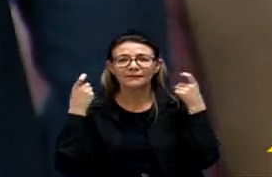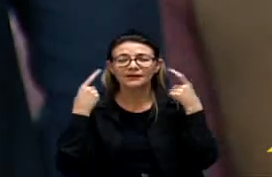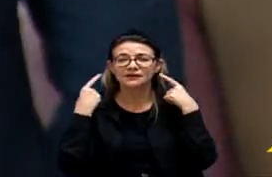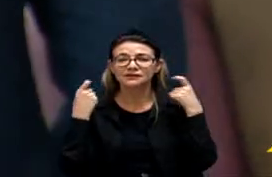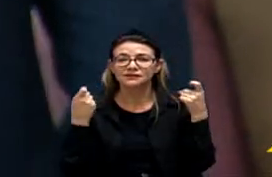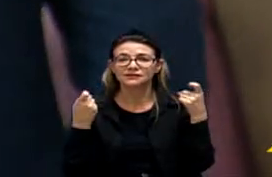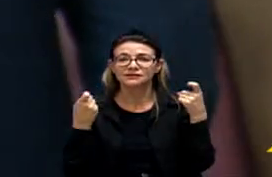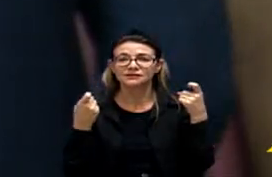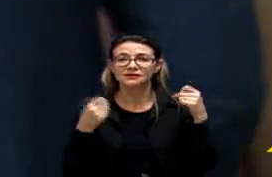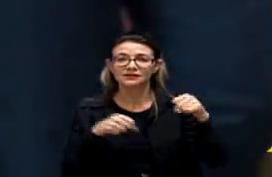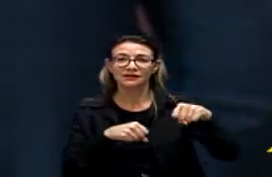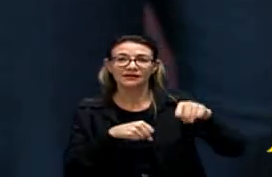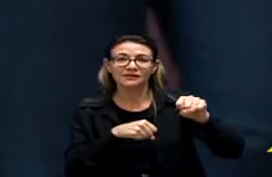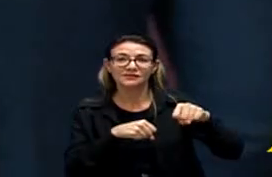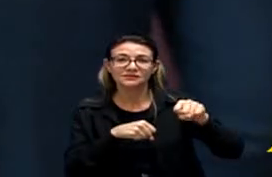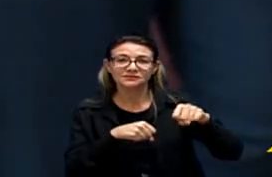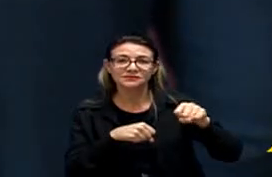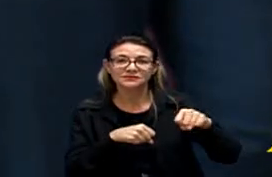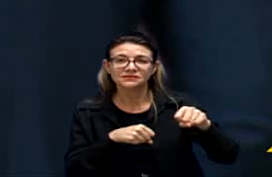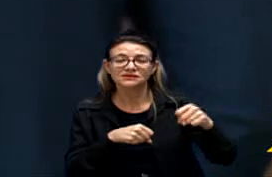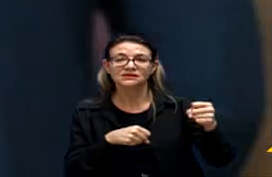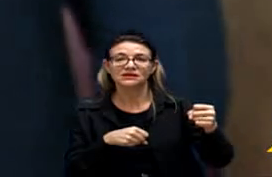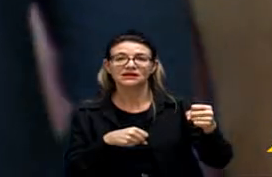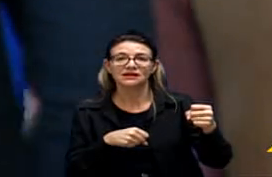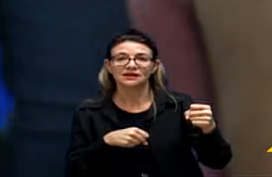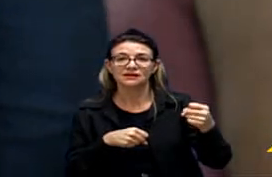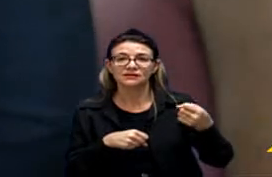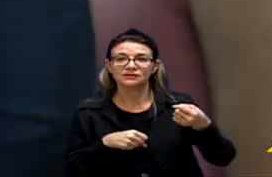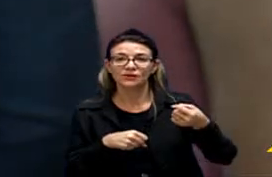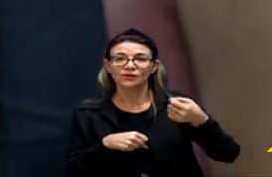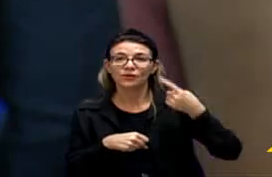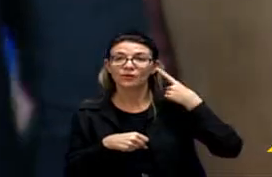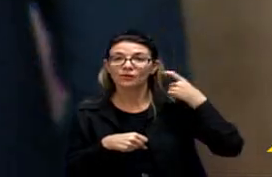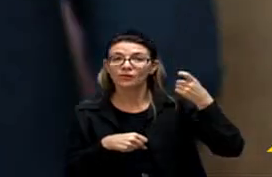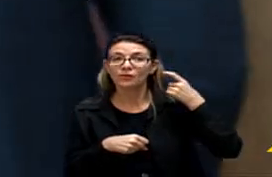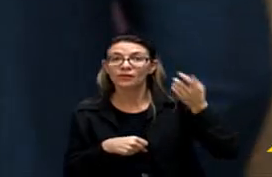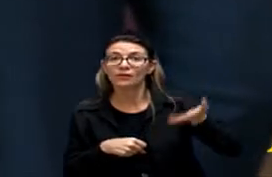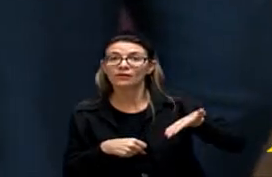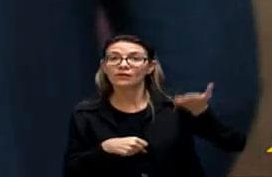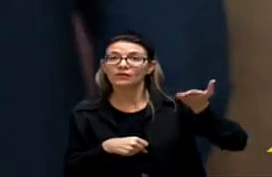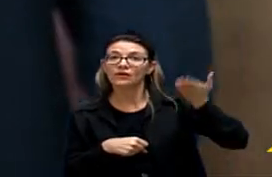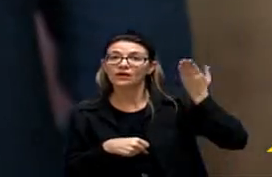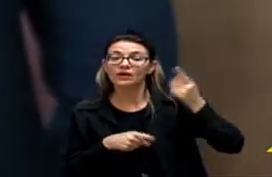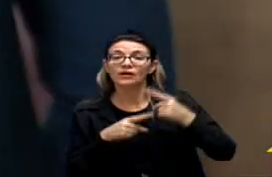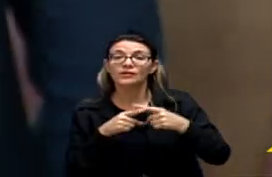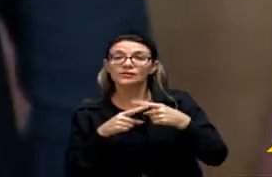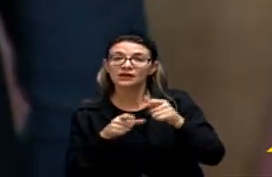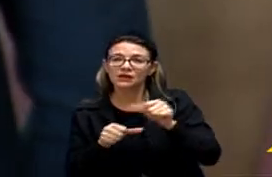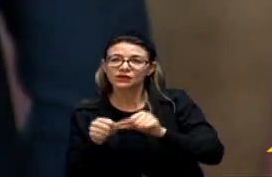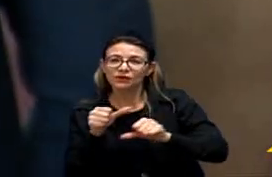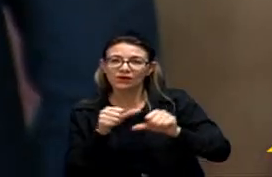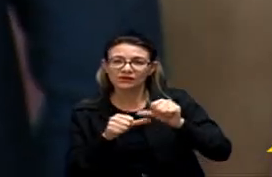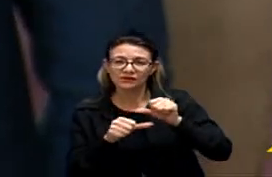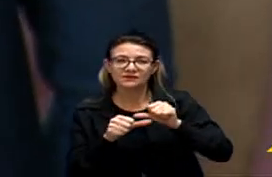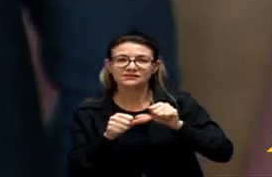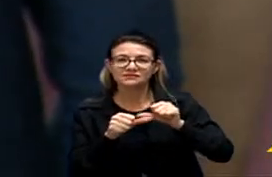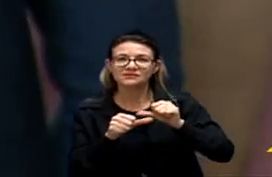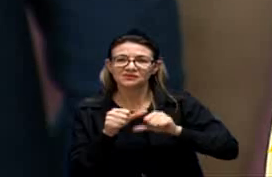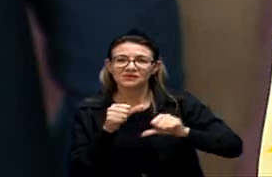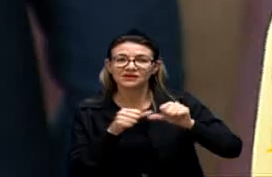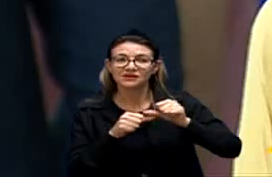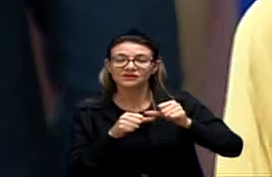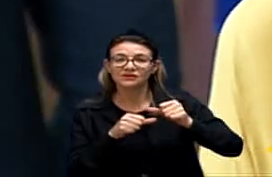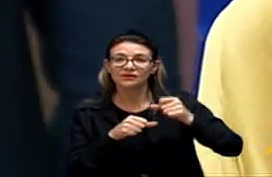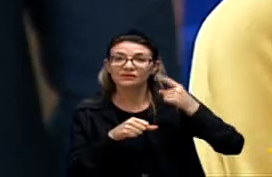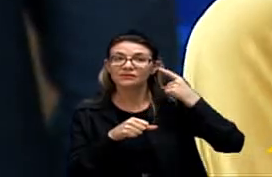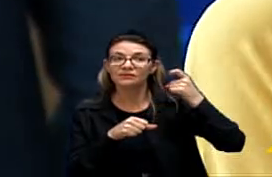a motocicleta né a moto quando ela aumenta porque é uma modificação no escapamento essa modificação